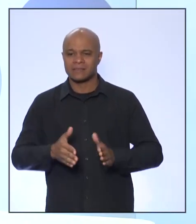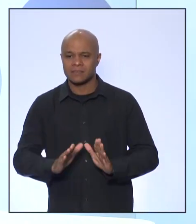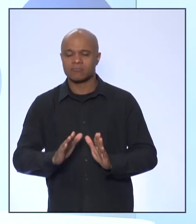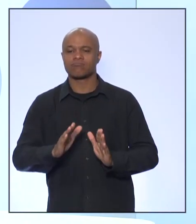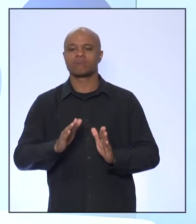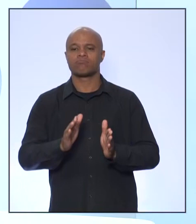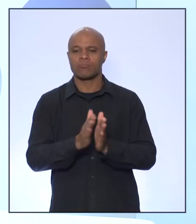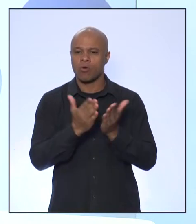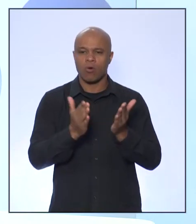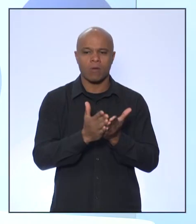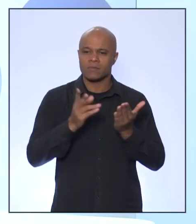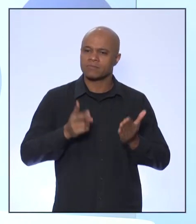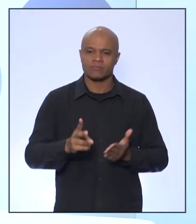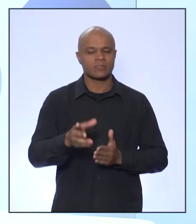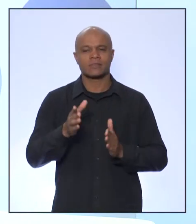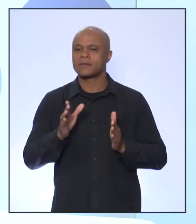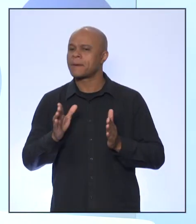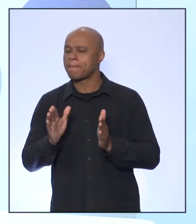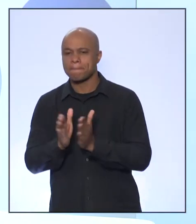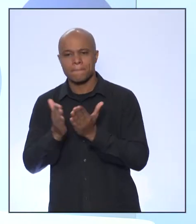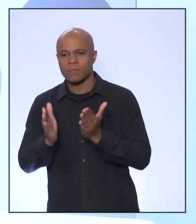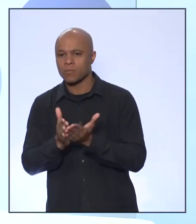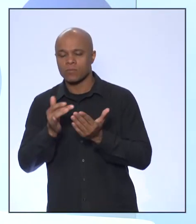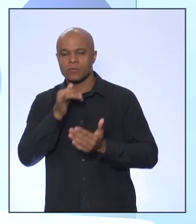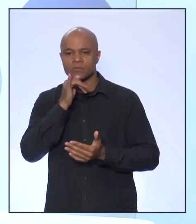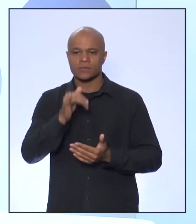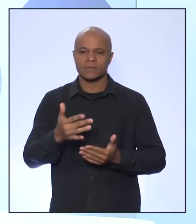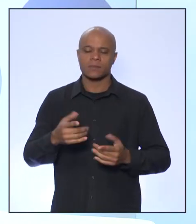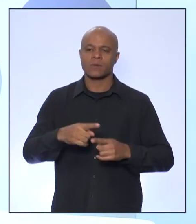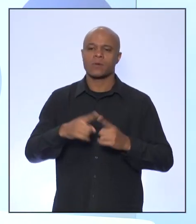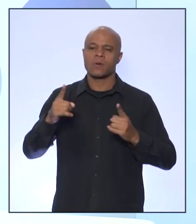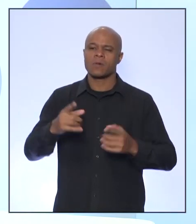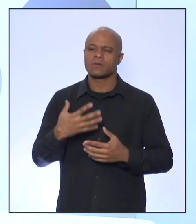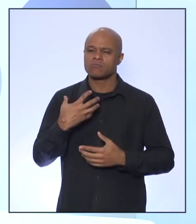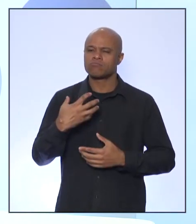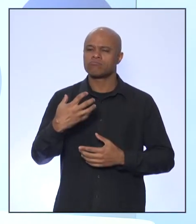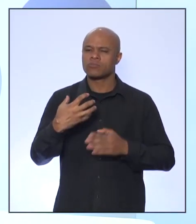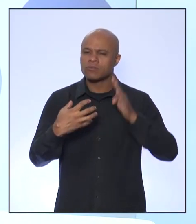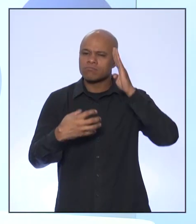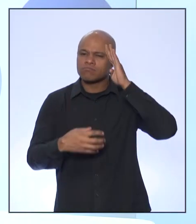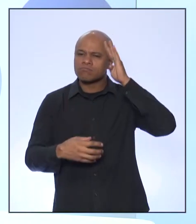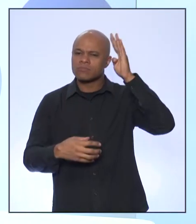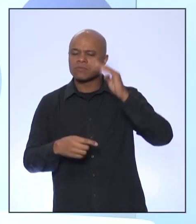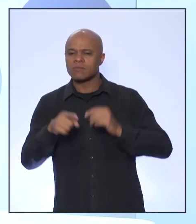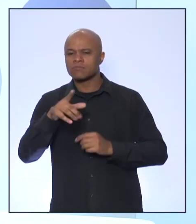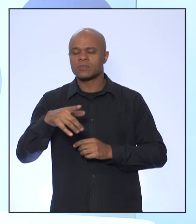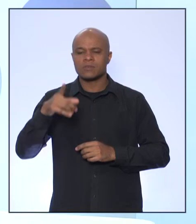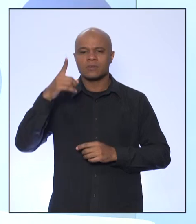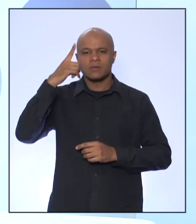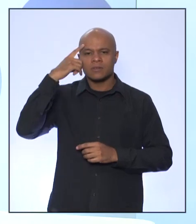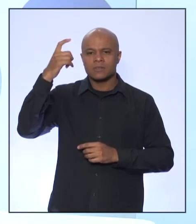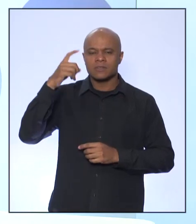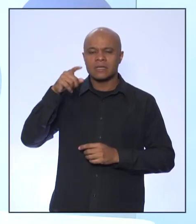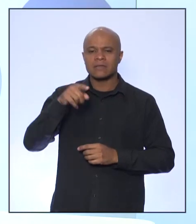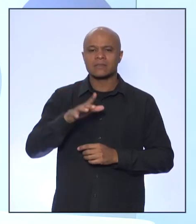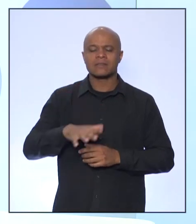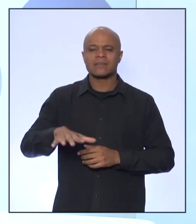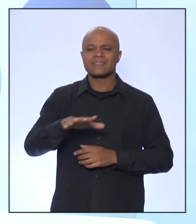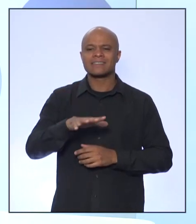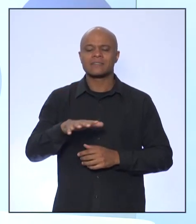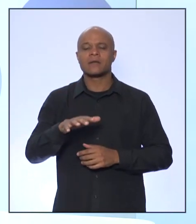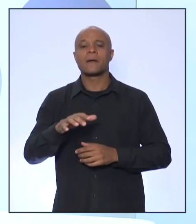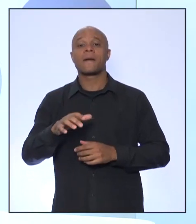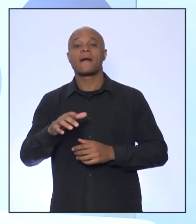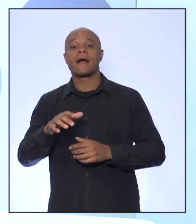e netos seriam sempre camponeses. Agora, a influência principal das ideias iluministas no mundo contemporâneo é justamente